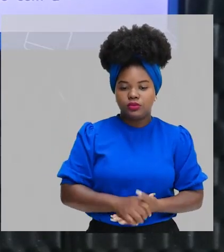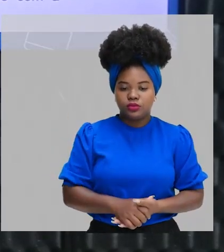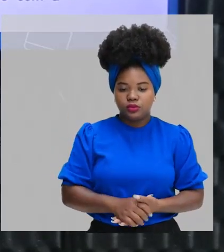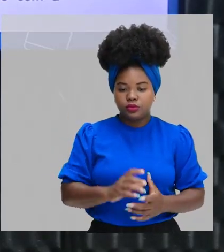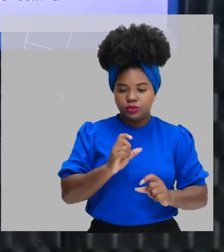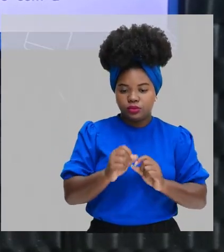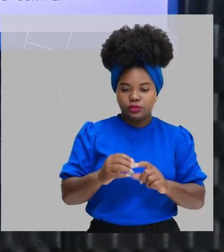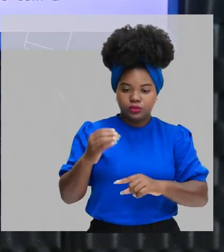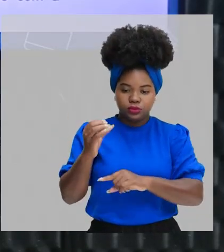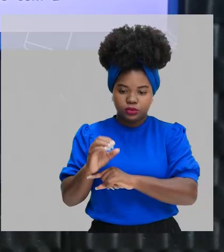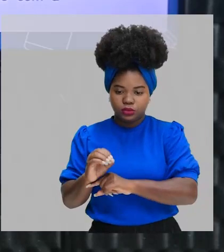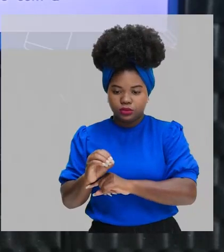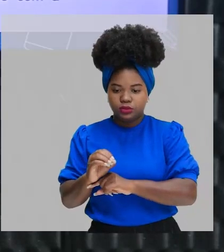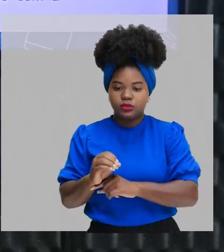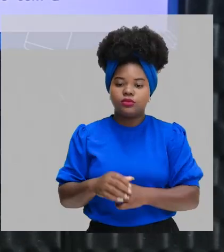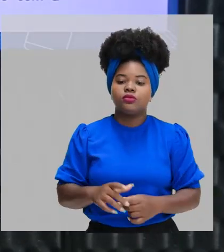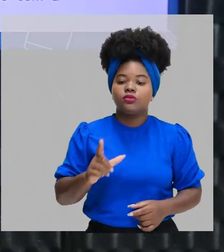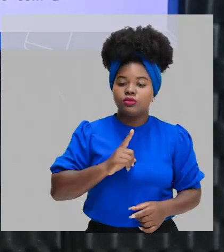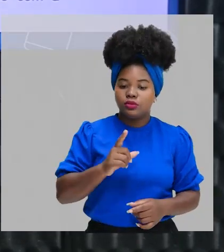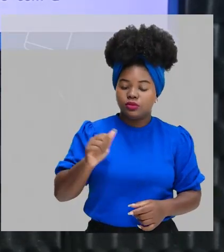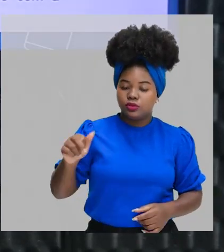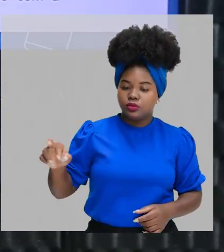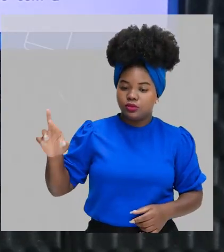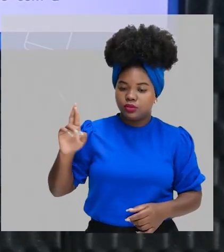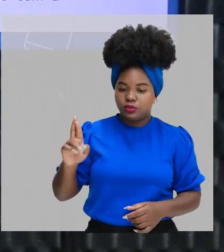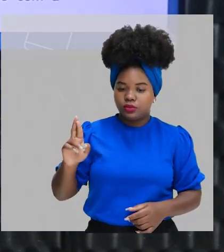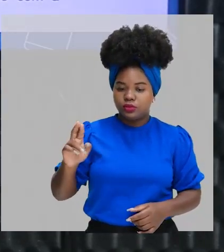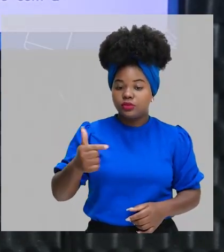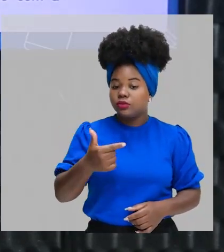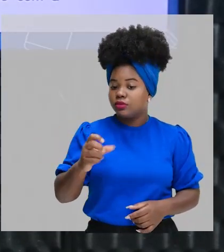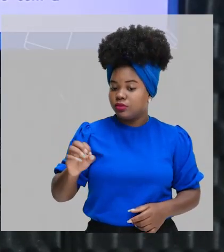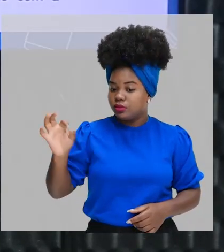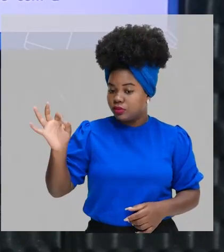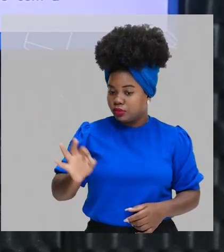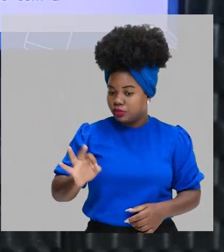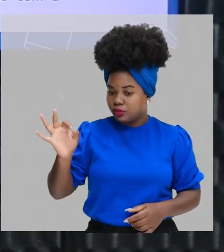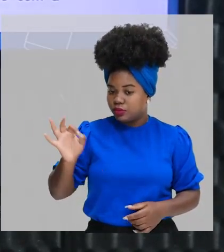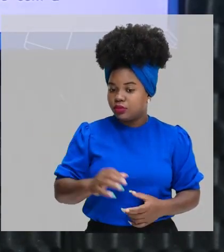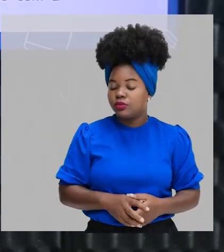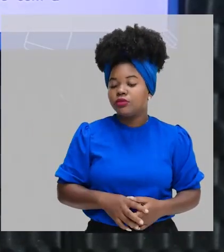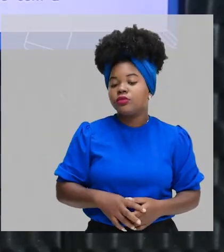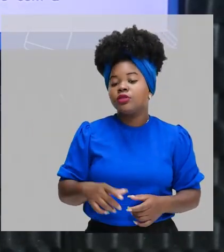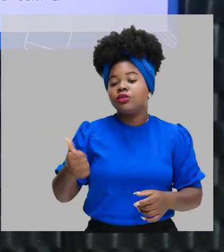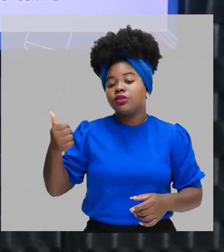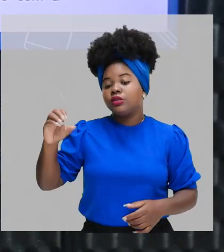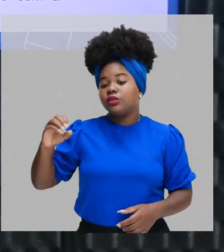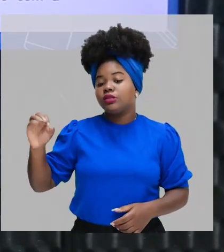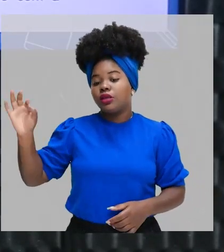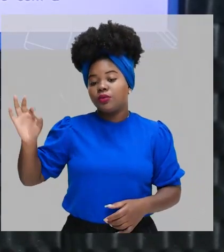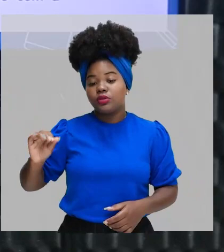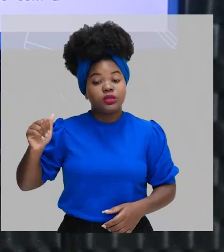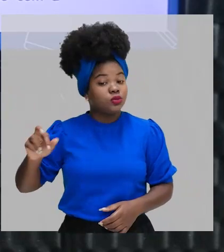de oxigênio presente no ar, ou seja, 20% de 100% do ar atmosférico.